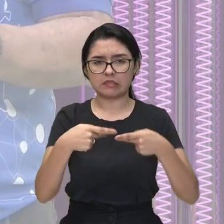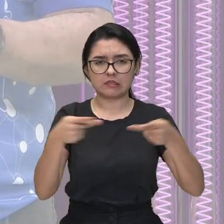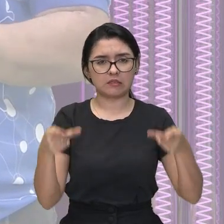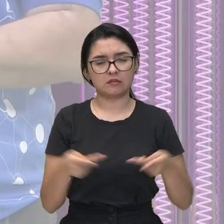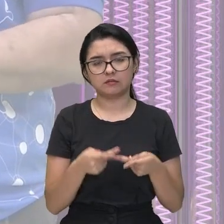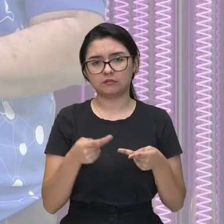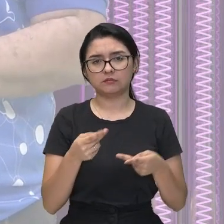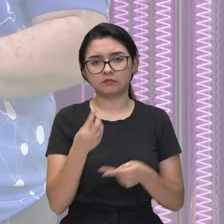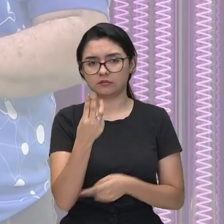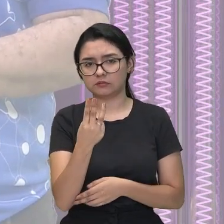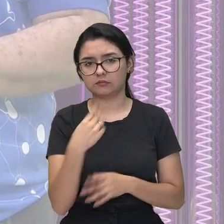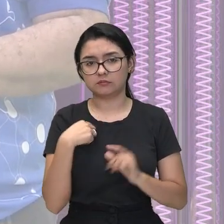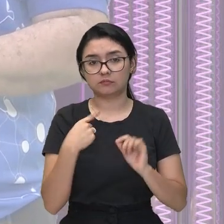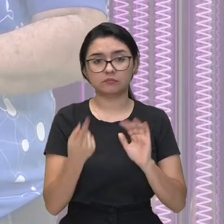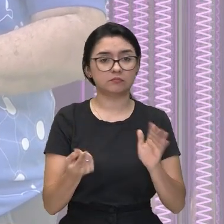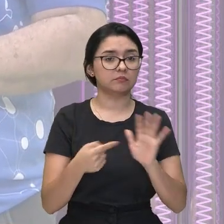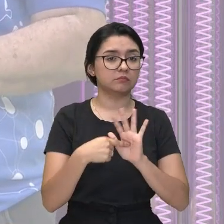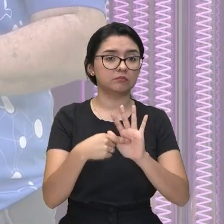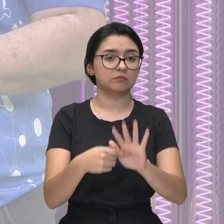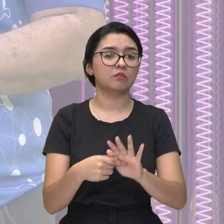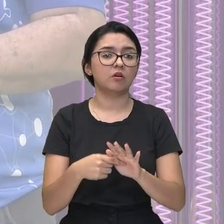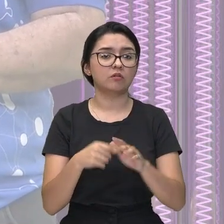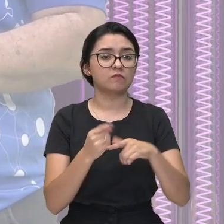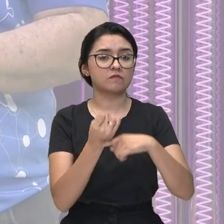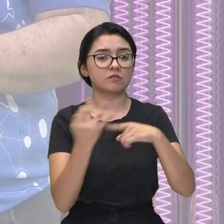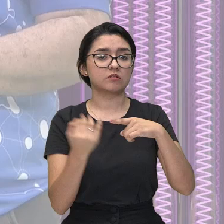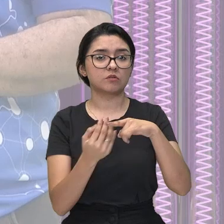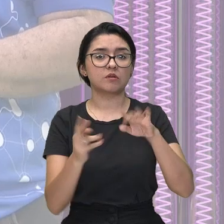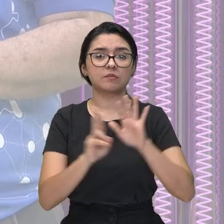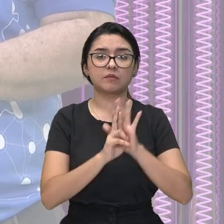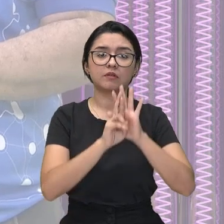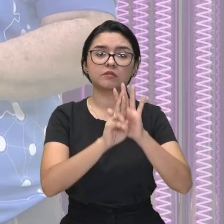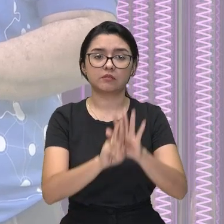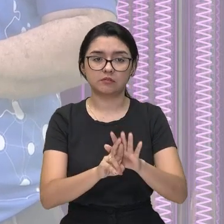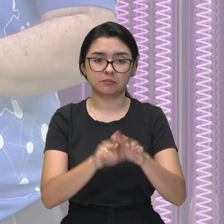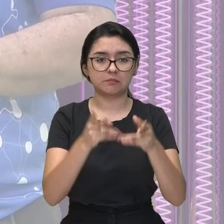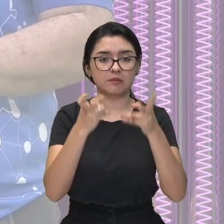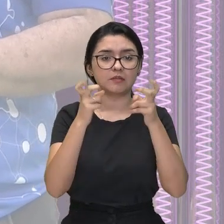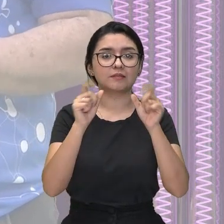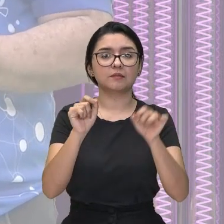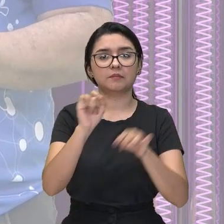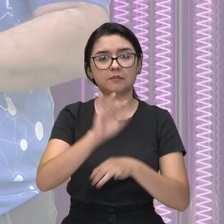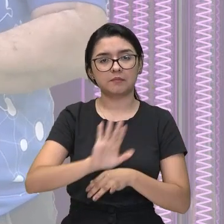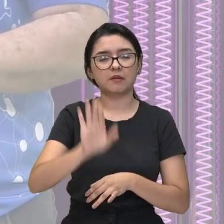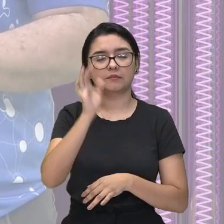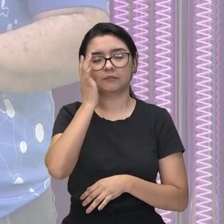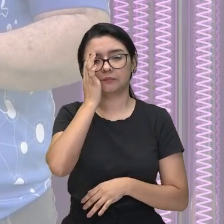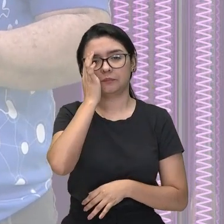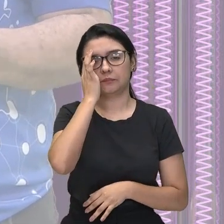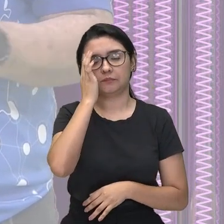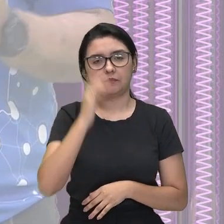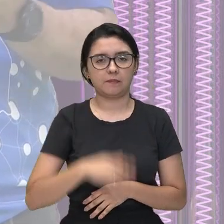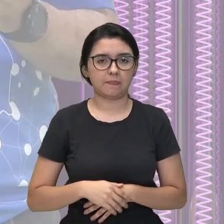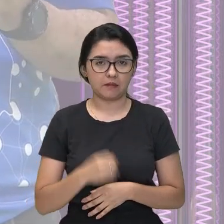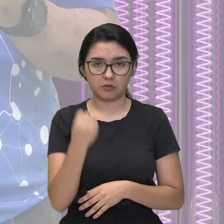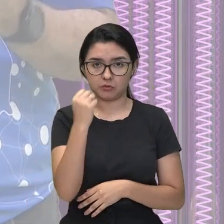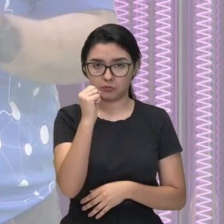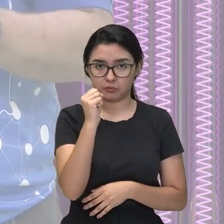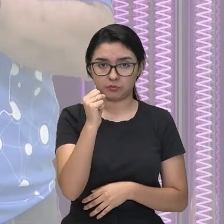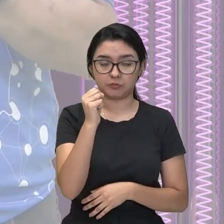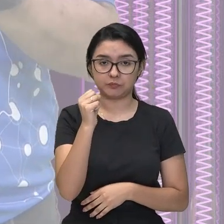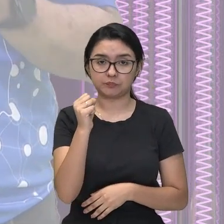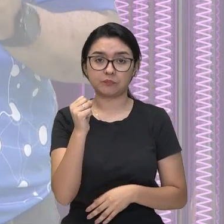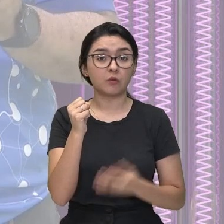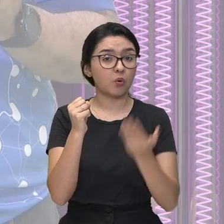que fração representa a parte que você comeu. Então, observem aqui na imagem, ó. Percebam, dos 8 você comeu 3 partes,